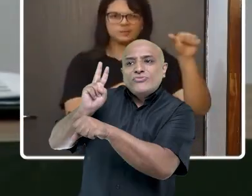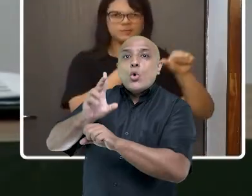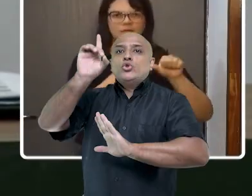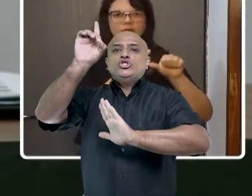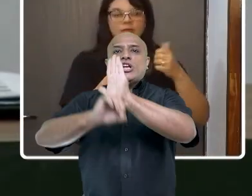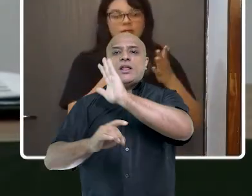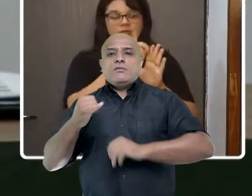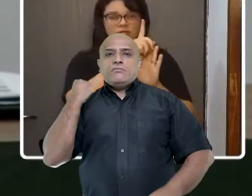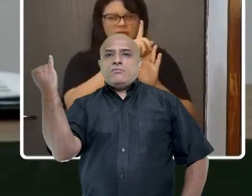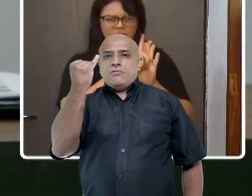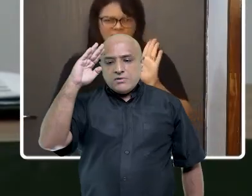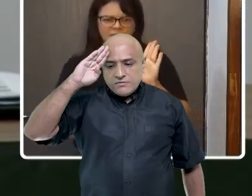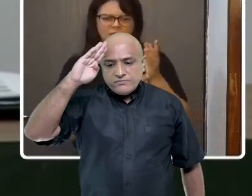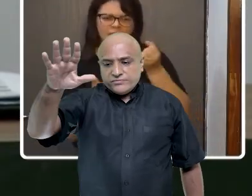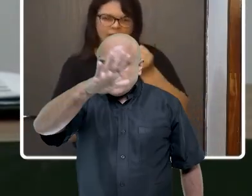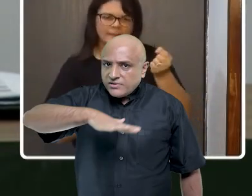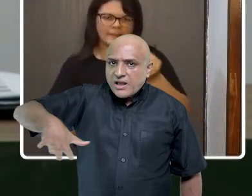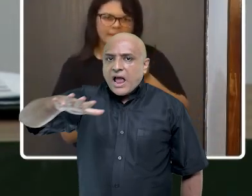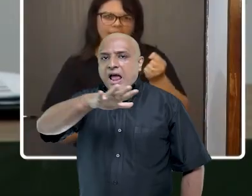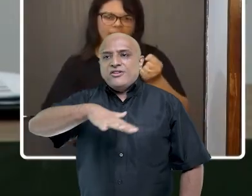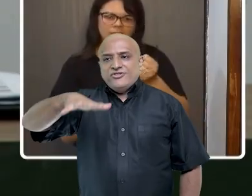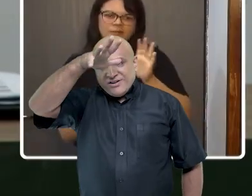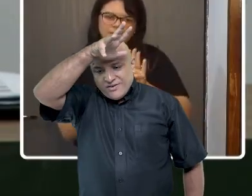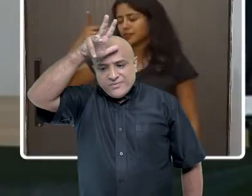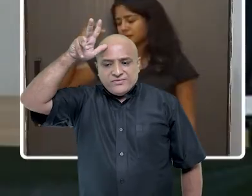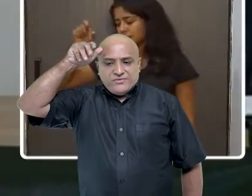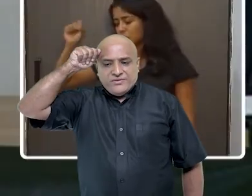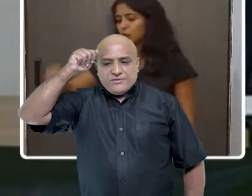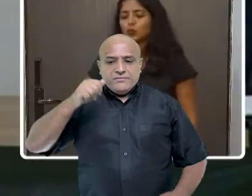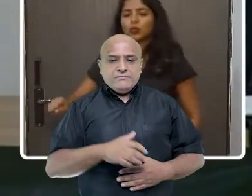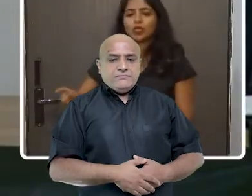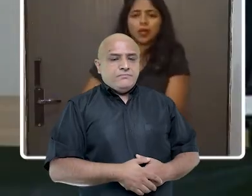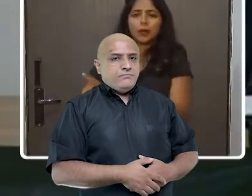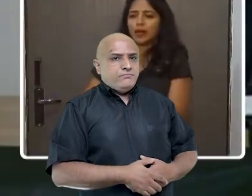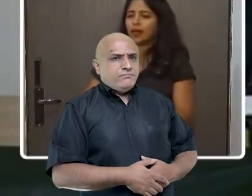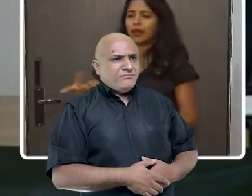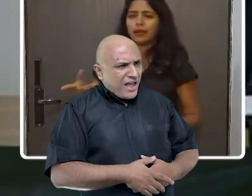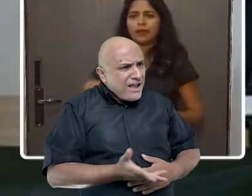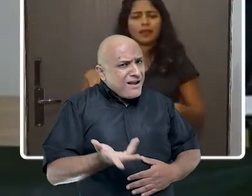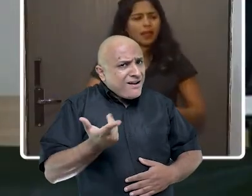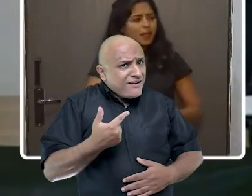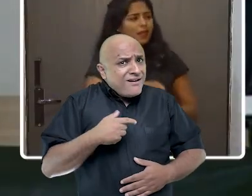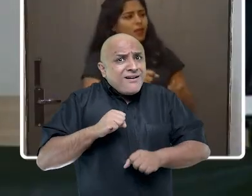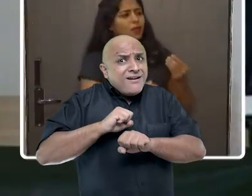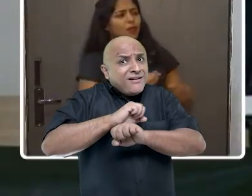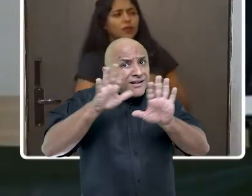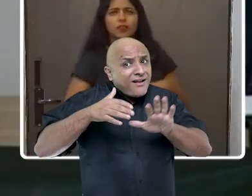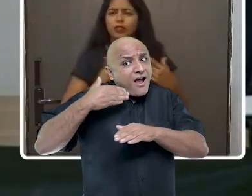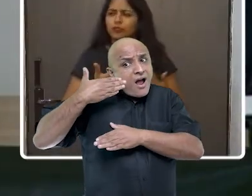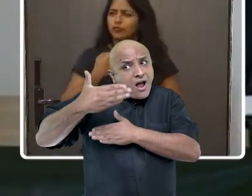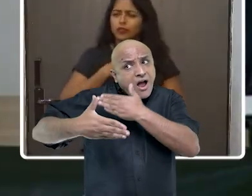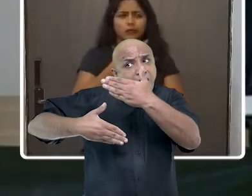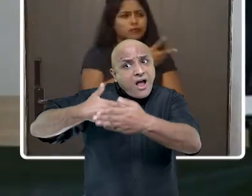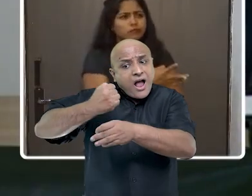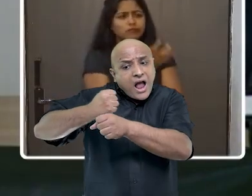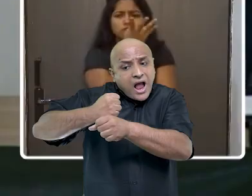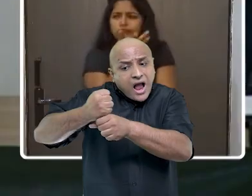direitos fundamentais na região amazônica. Ficou claro no decorrer dos anos que a nossa